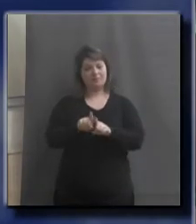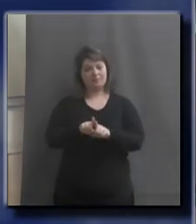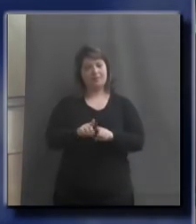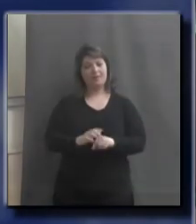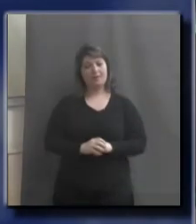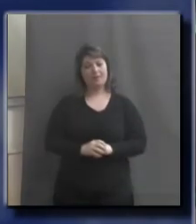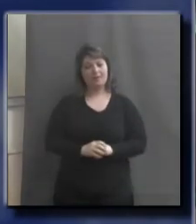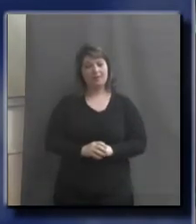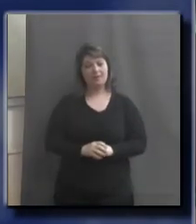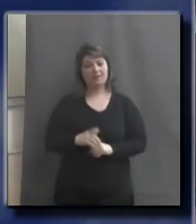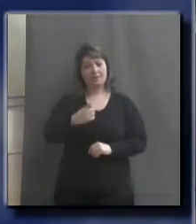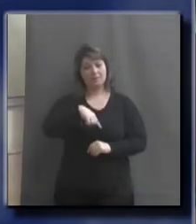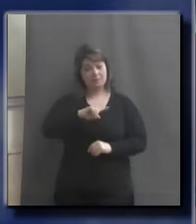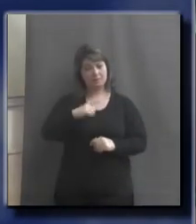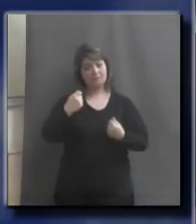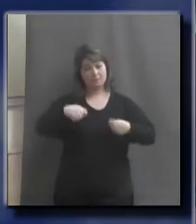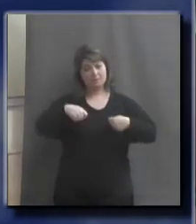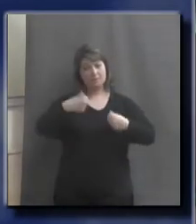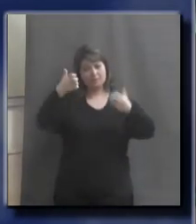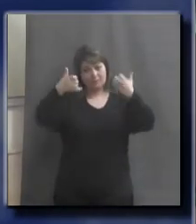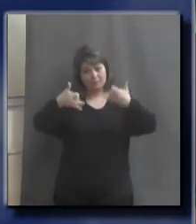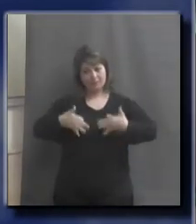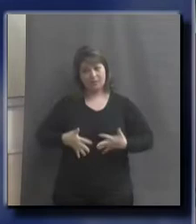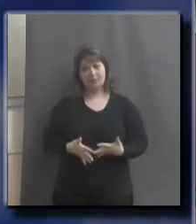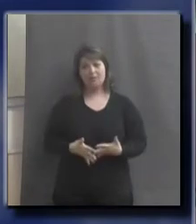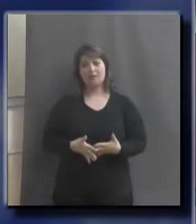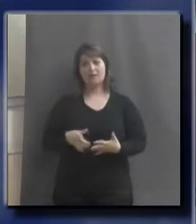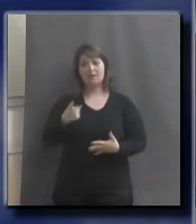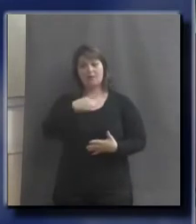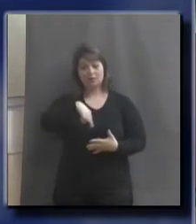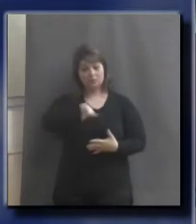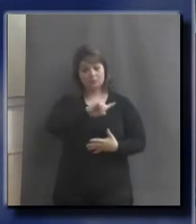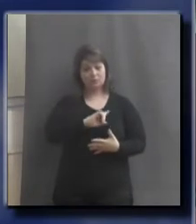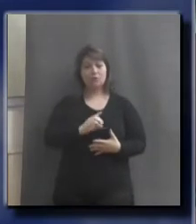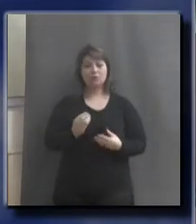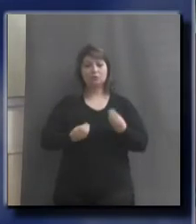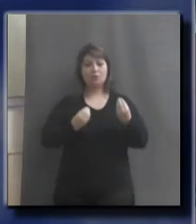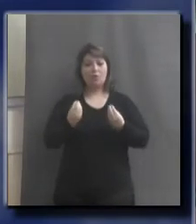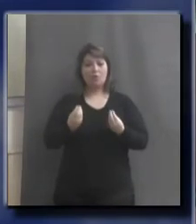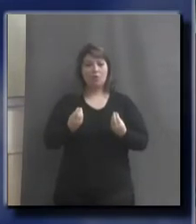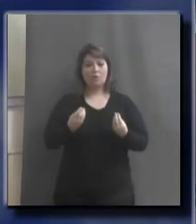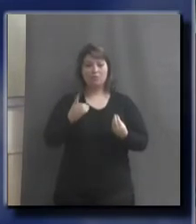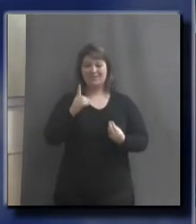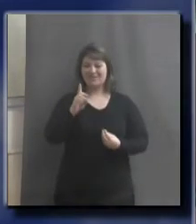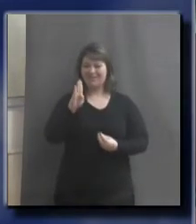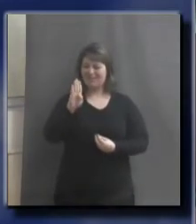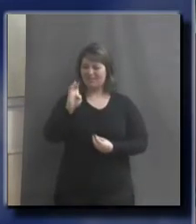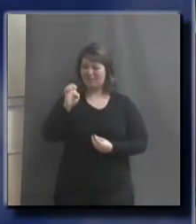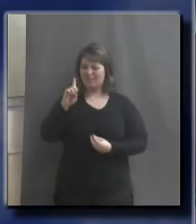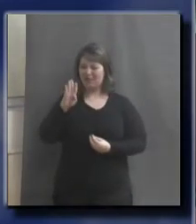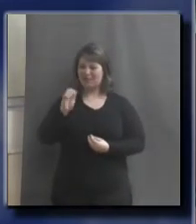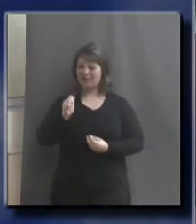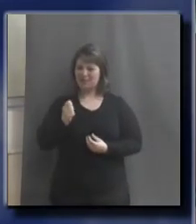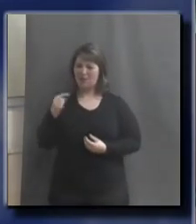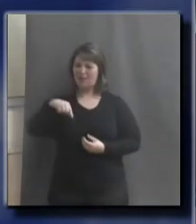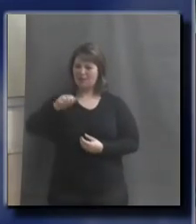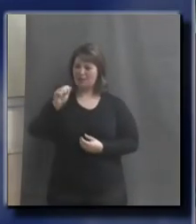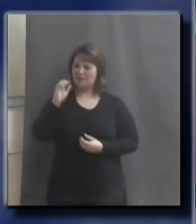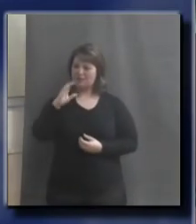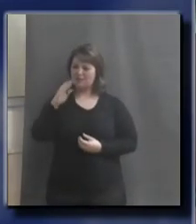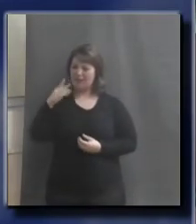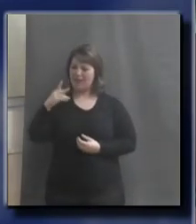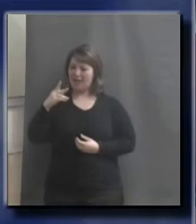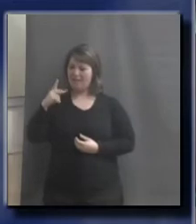é preciso ressaltar que nós estamos aqui cumprindo uma deliberação ou deliberações do 9º CNP,